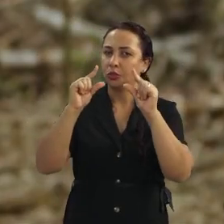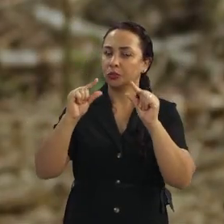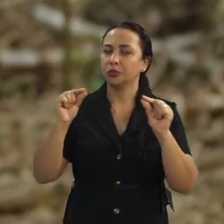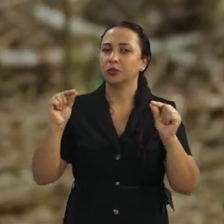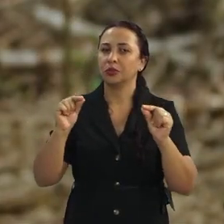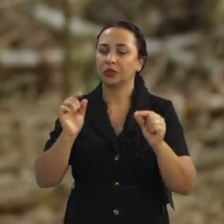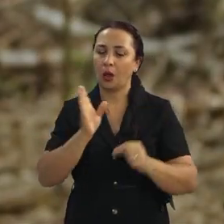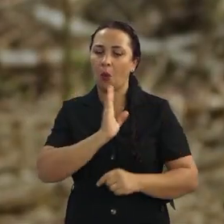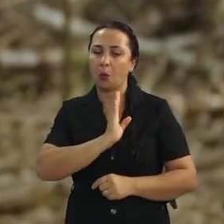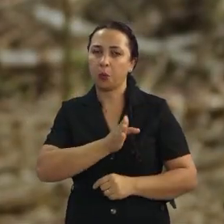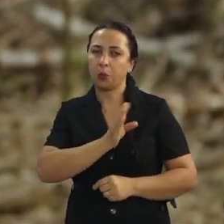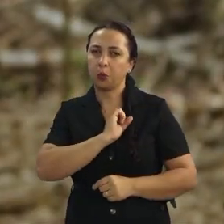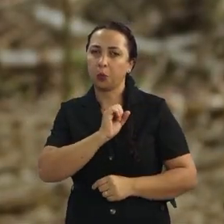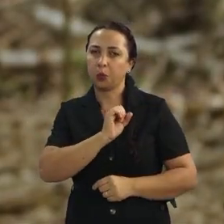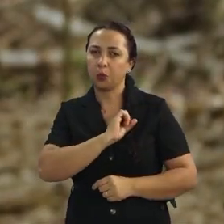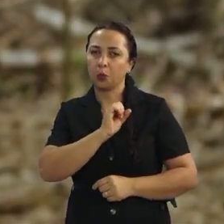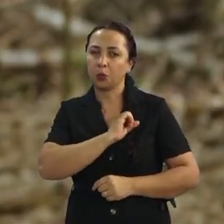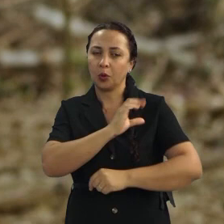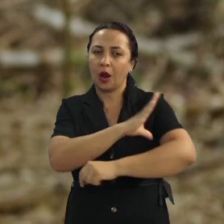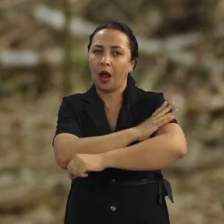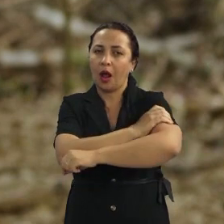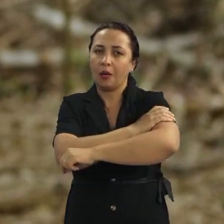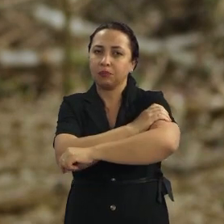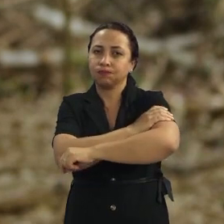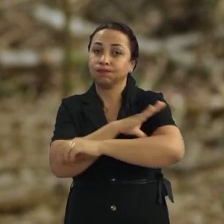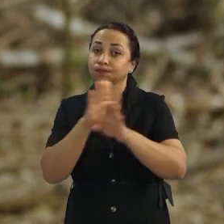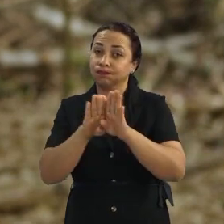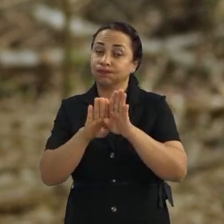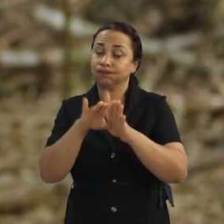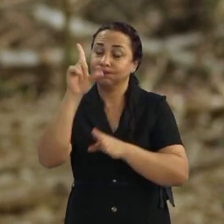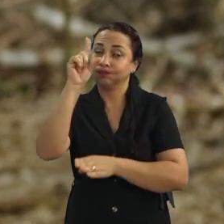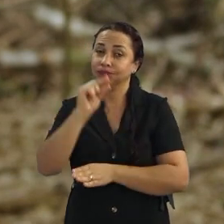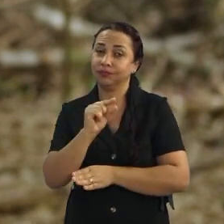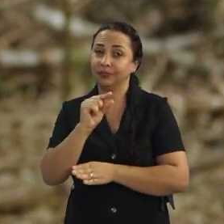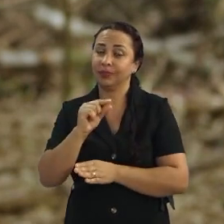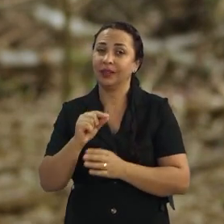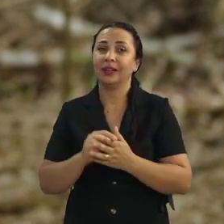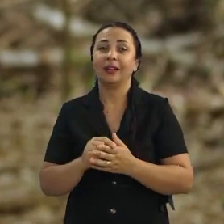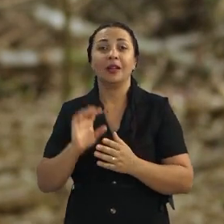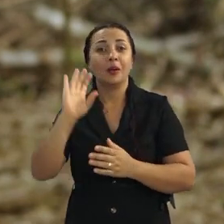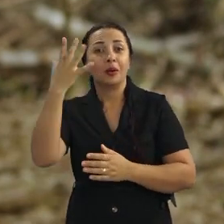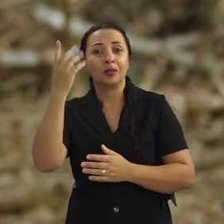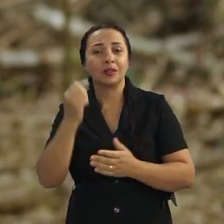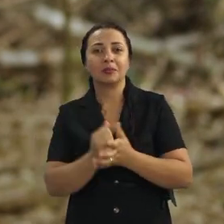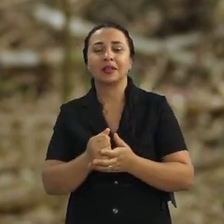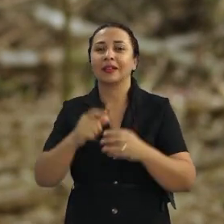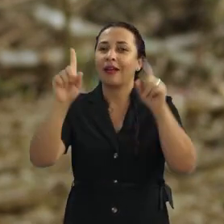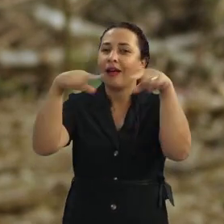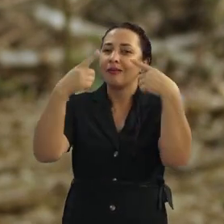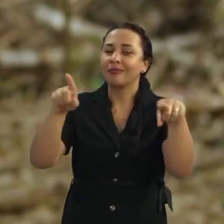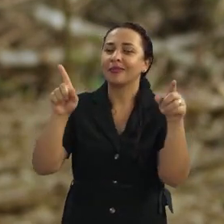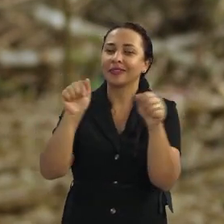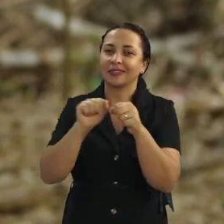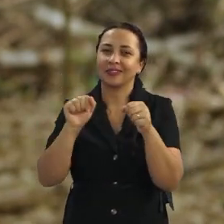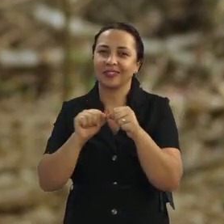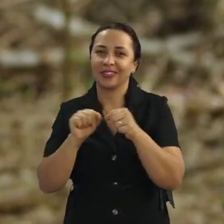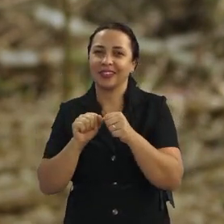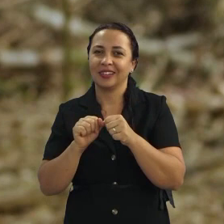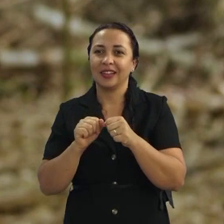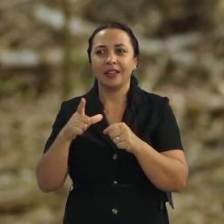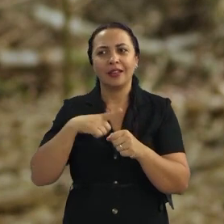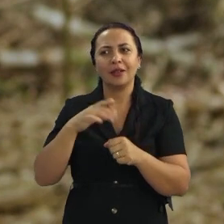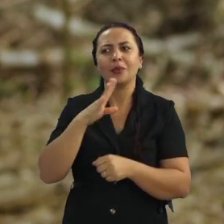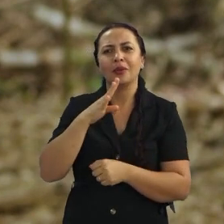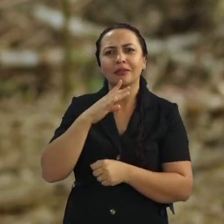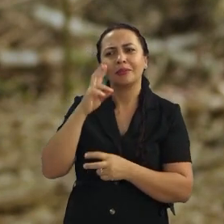diminuição dos batimentos cardíacos e até da pressão arterial Esses são alguns dos efeitos produzidos pela música munidos